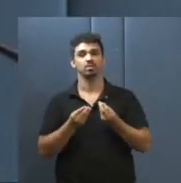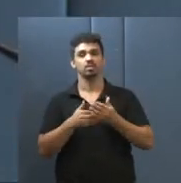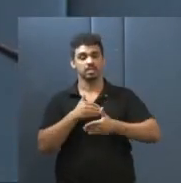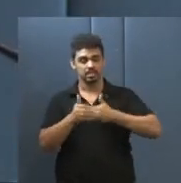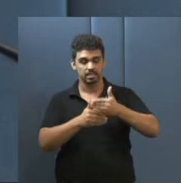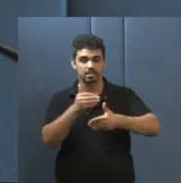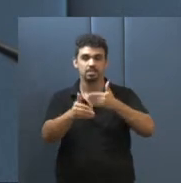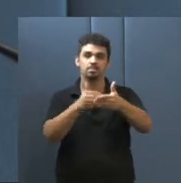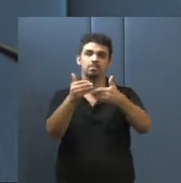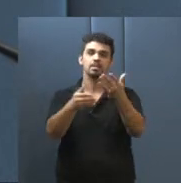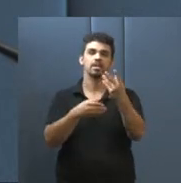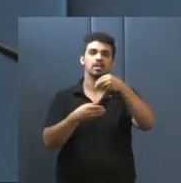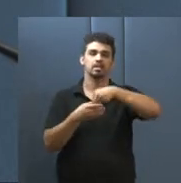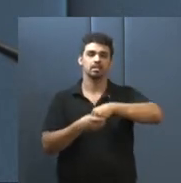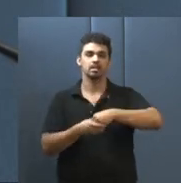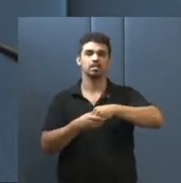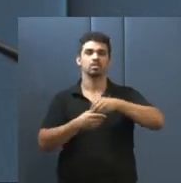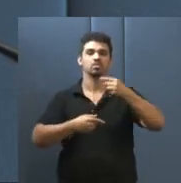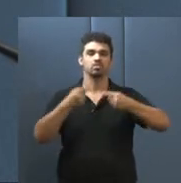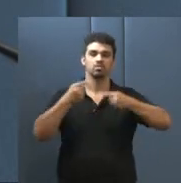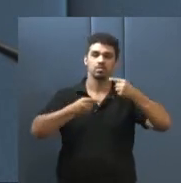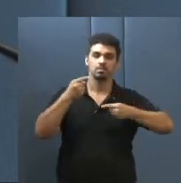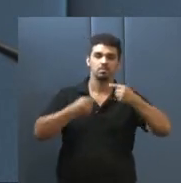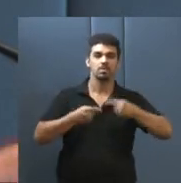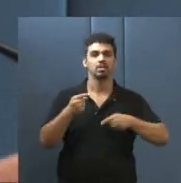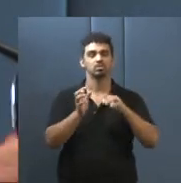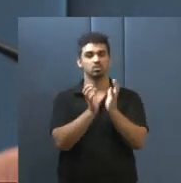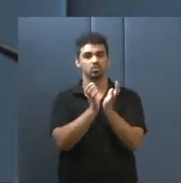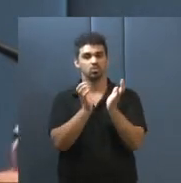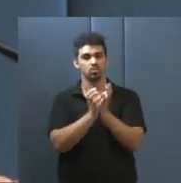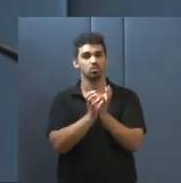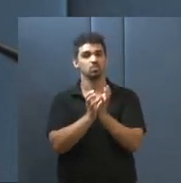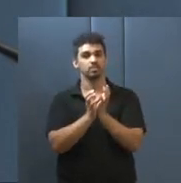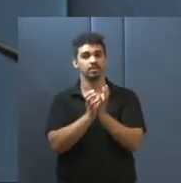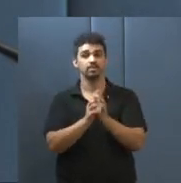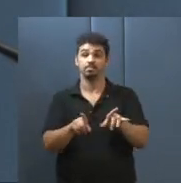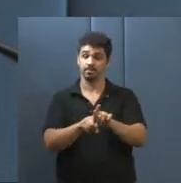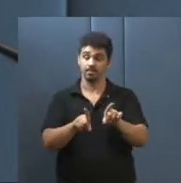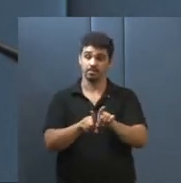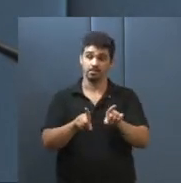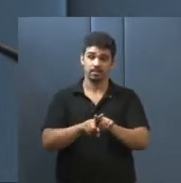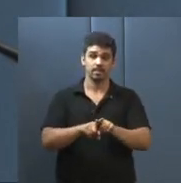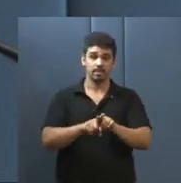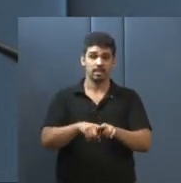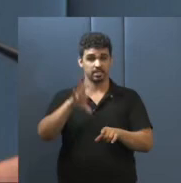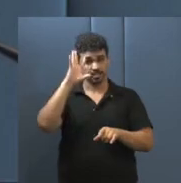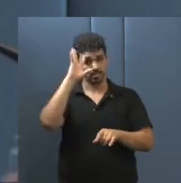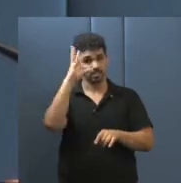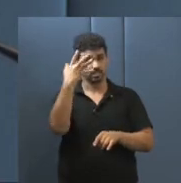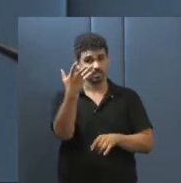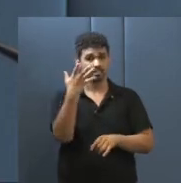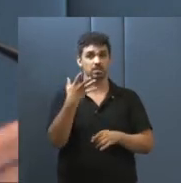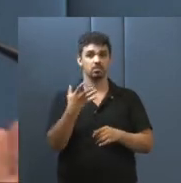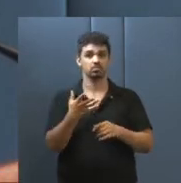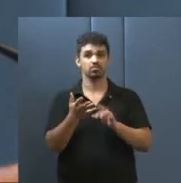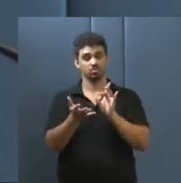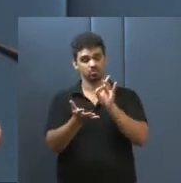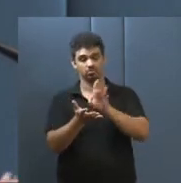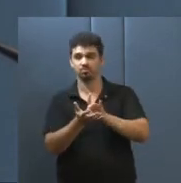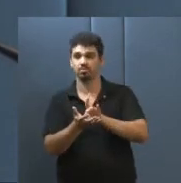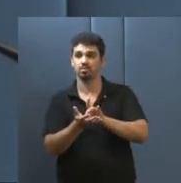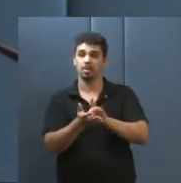desempenhar dentro das discussões do clube, e, em algum momento, essa decisão de aderir como membro pleno ou